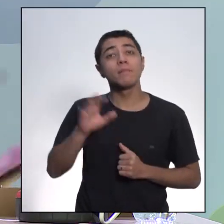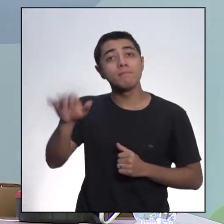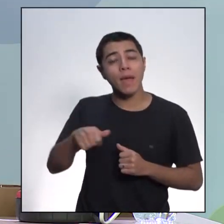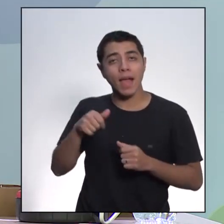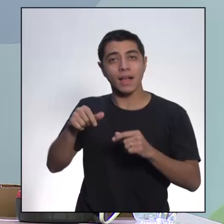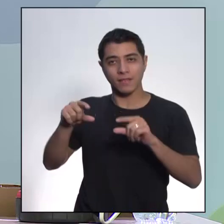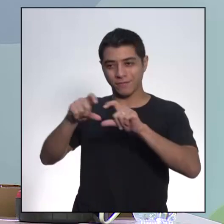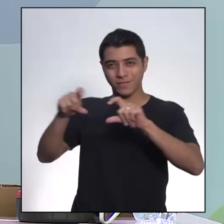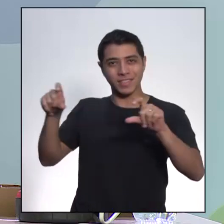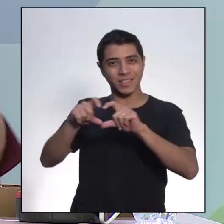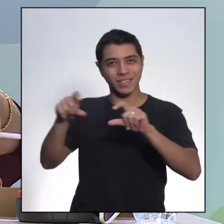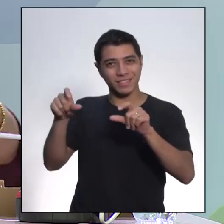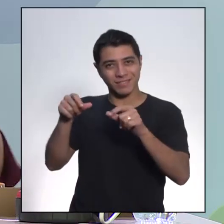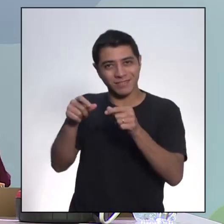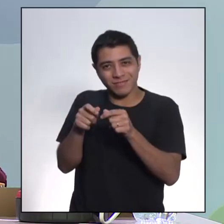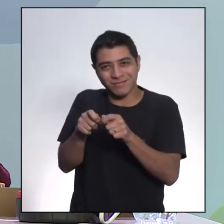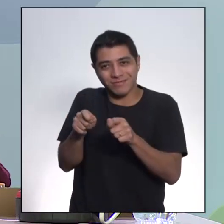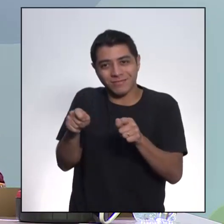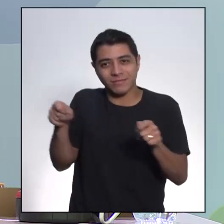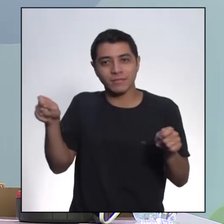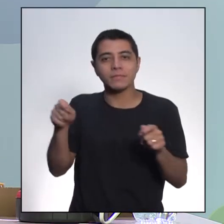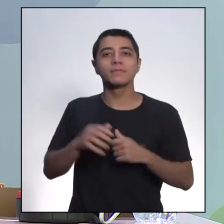rapidinho para vocês olharem.